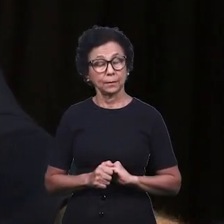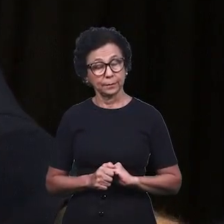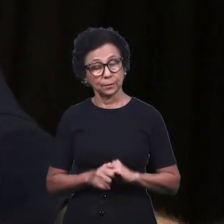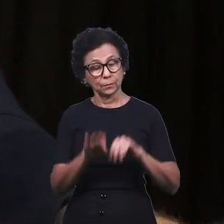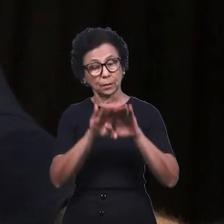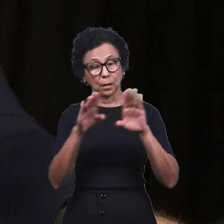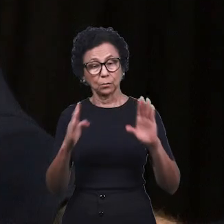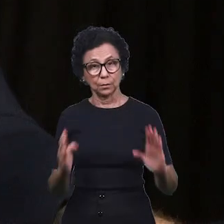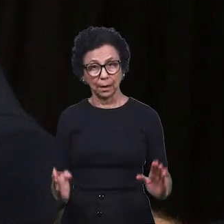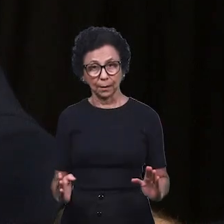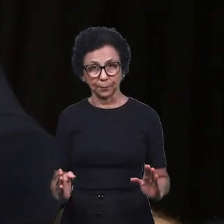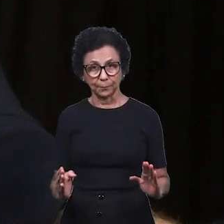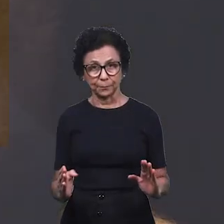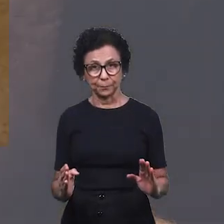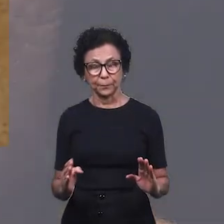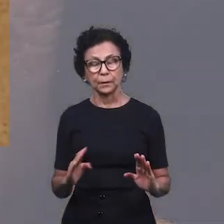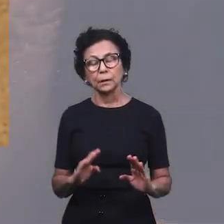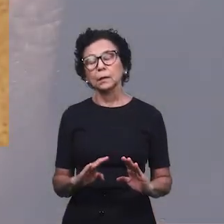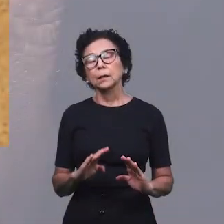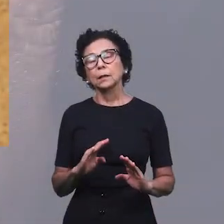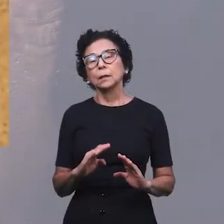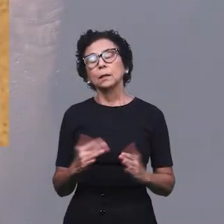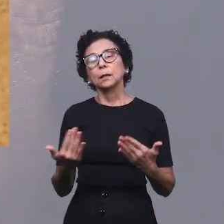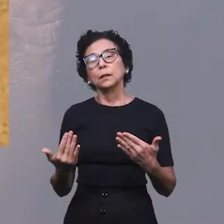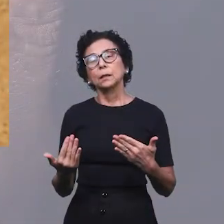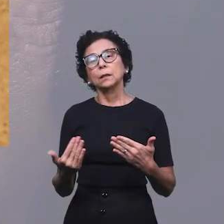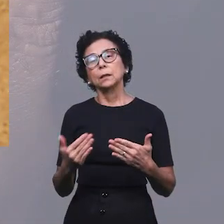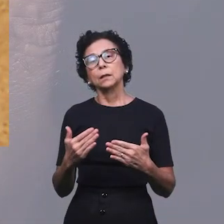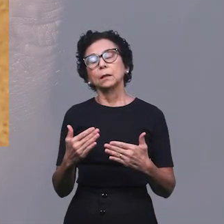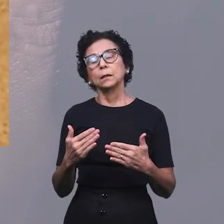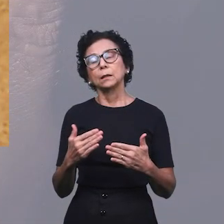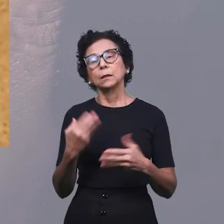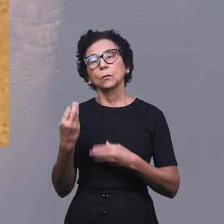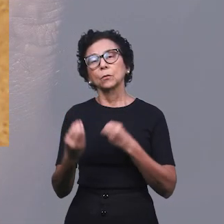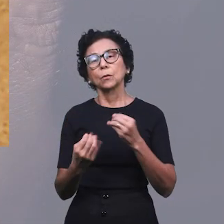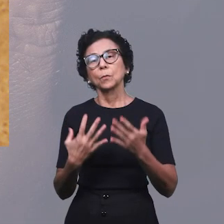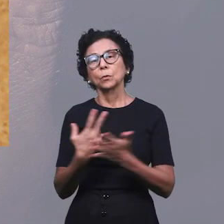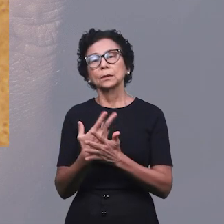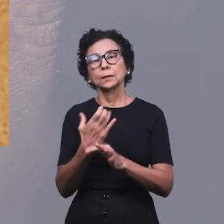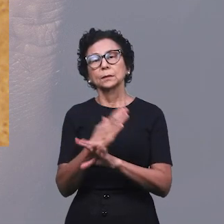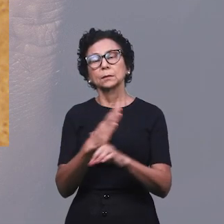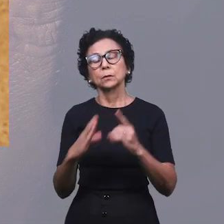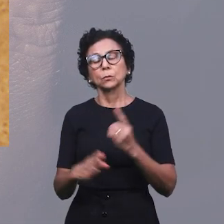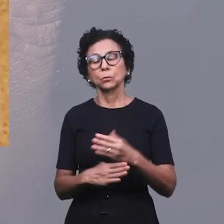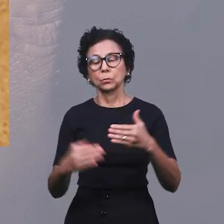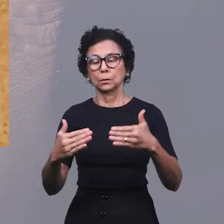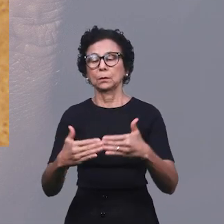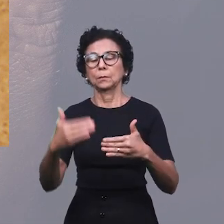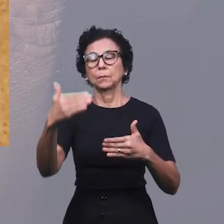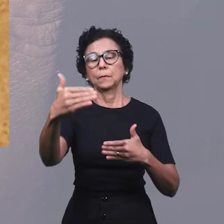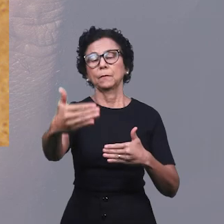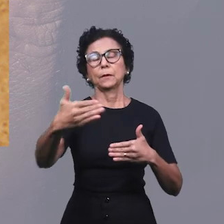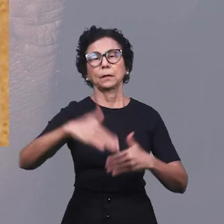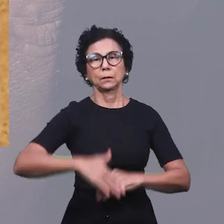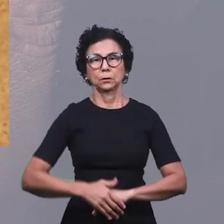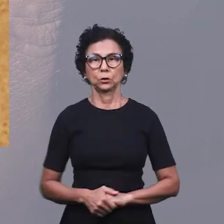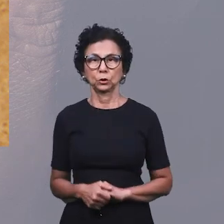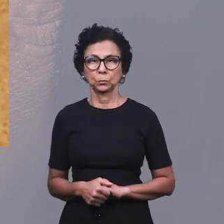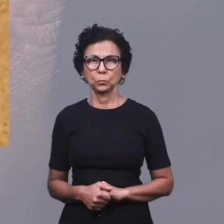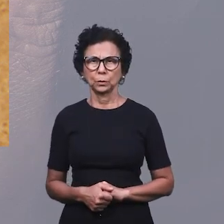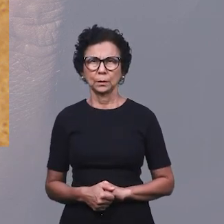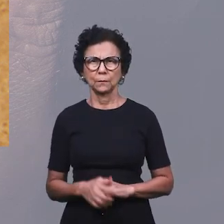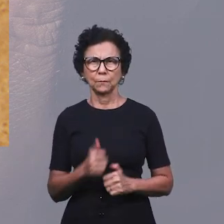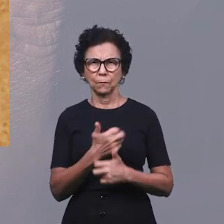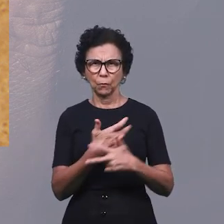frente, né? É porque para comentar ou começar, esses utensílios eram